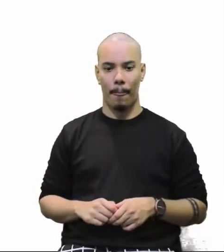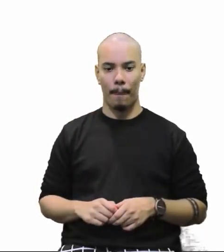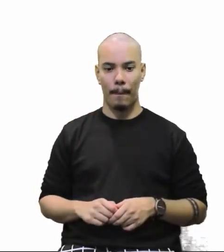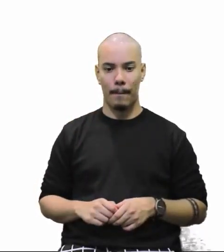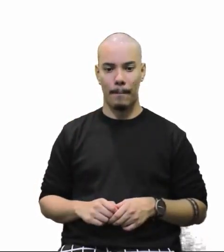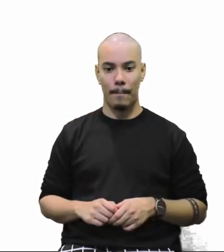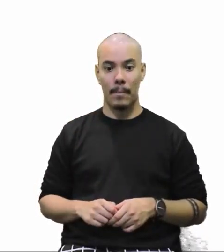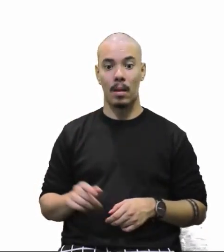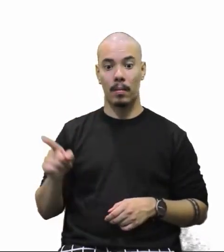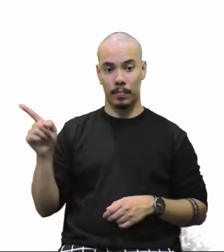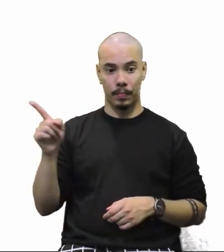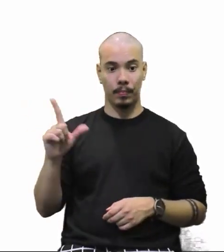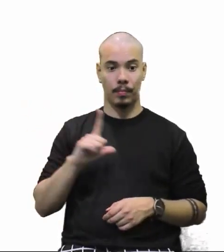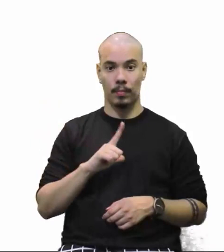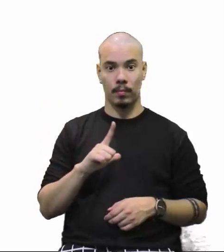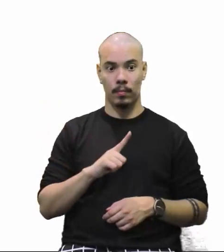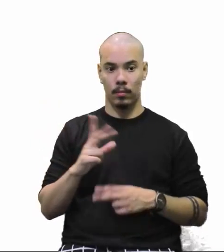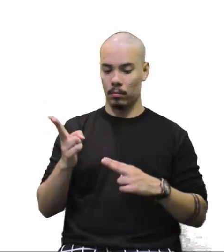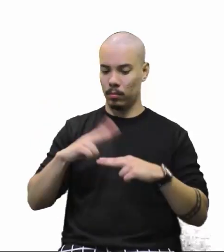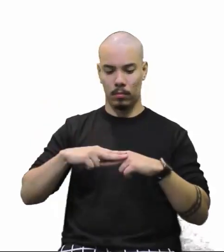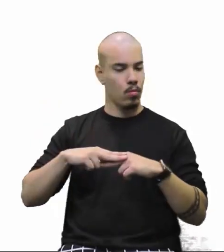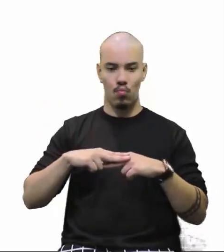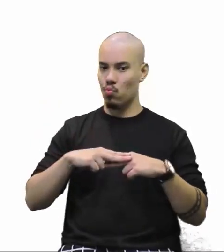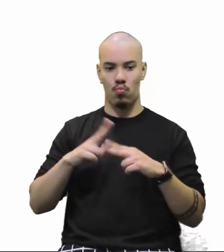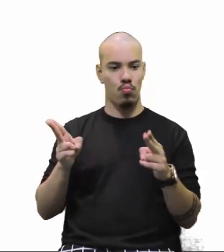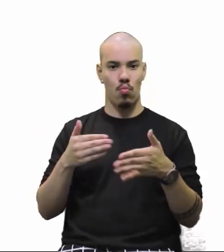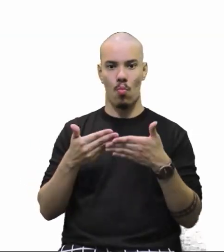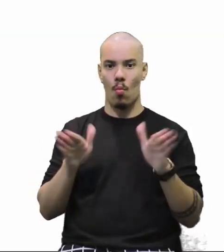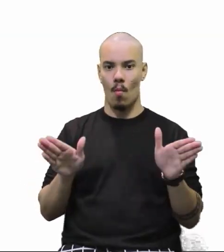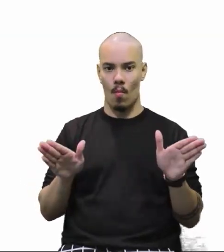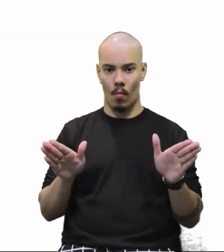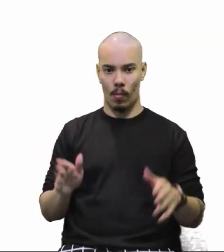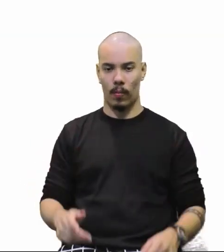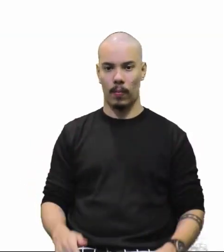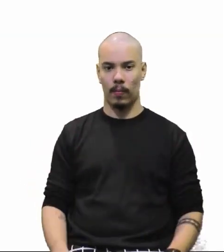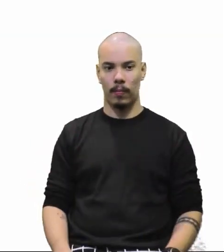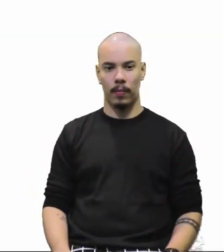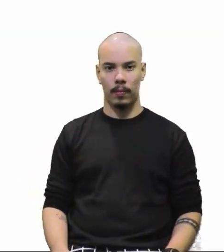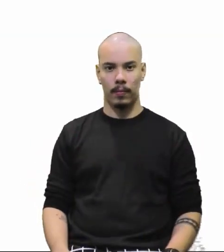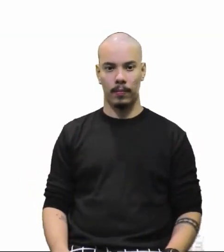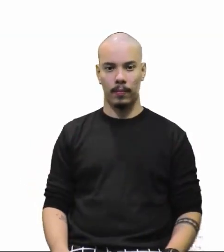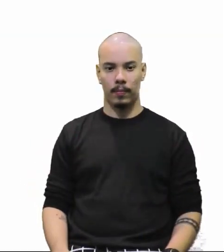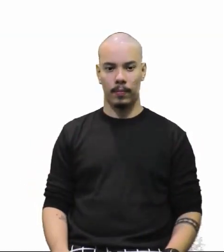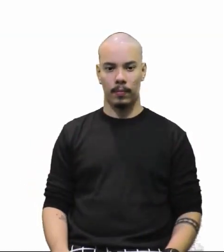Neste caso, né, o circuito está aberto, isto é, não está ligado a nada, né? Bom.